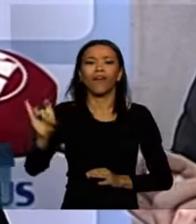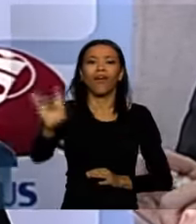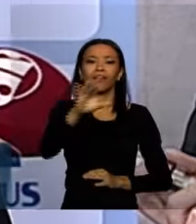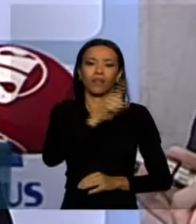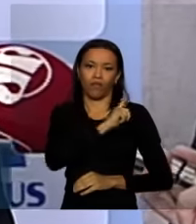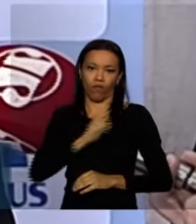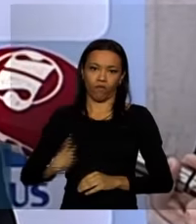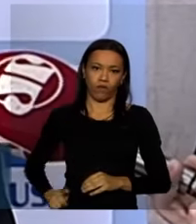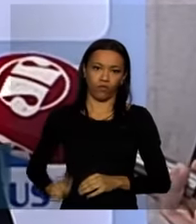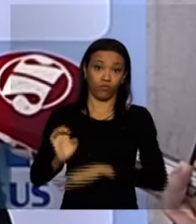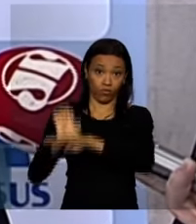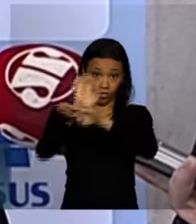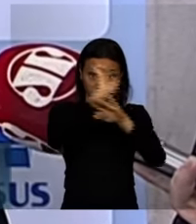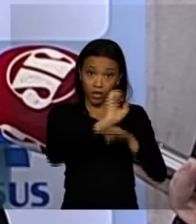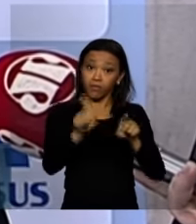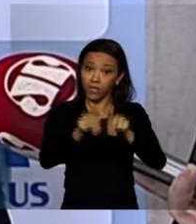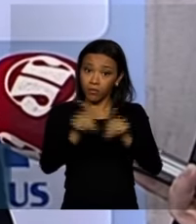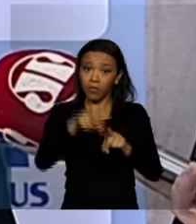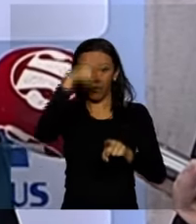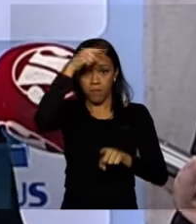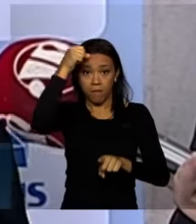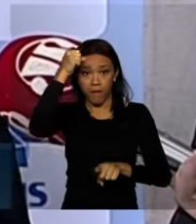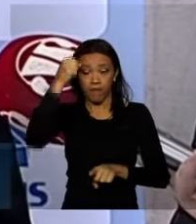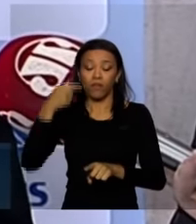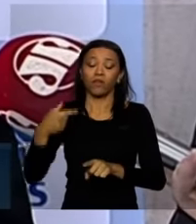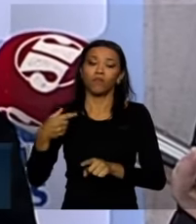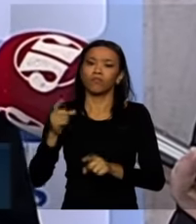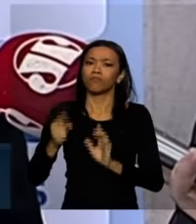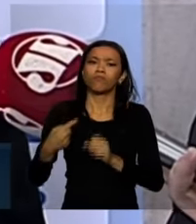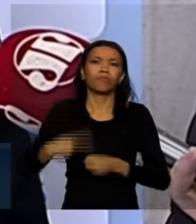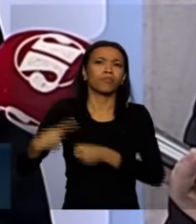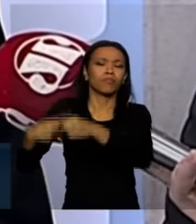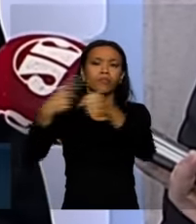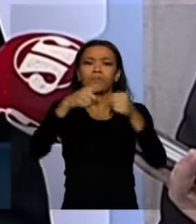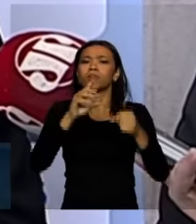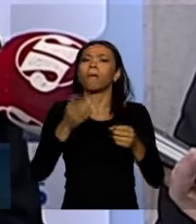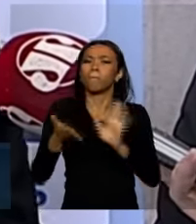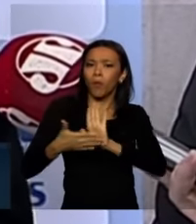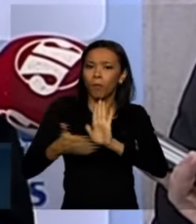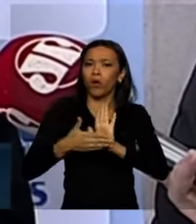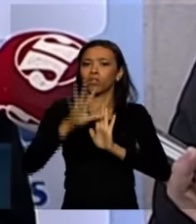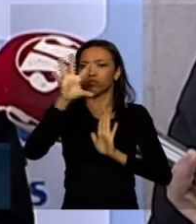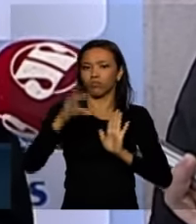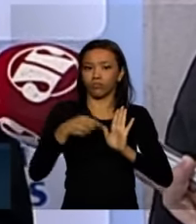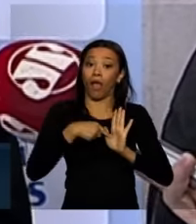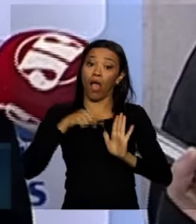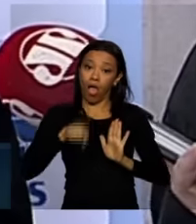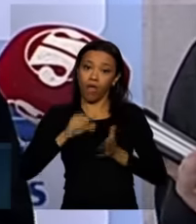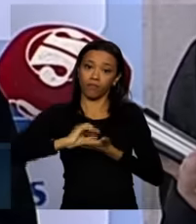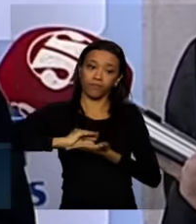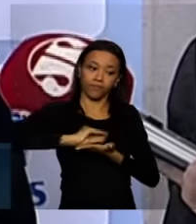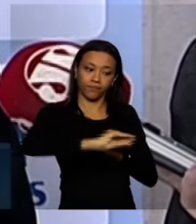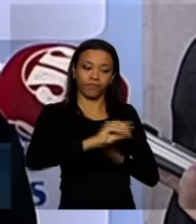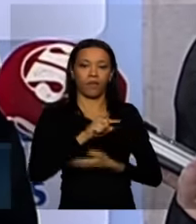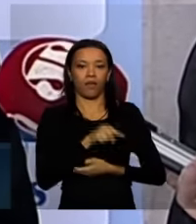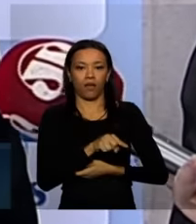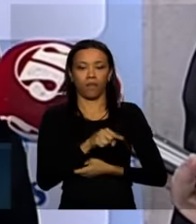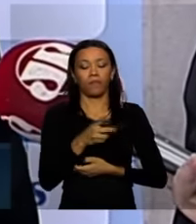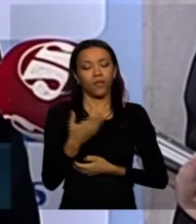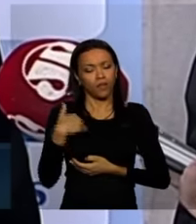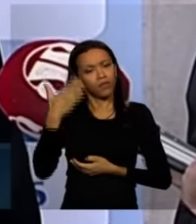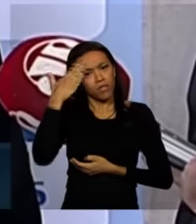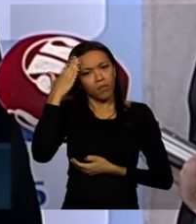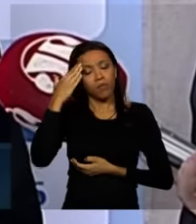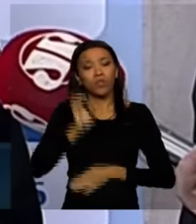prefeitos n brasileiros Então esse compartilhamento é muito importante porque os estados e